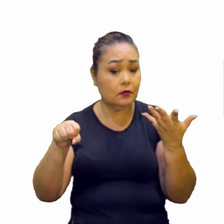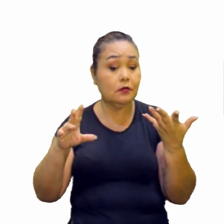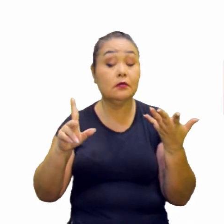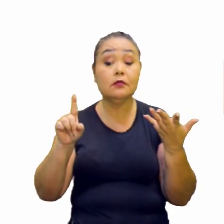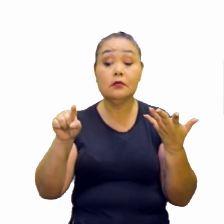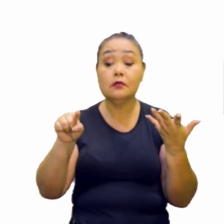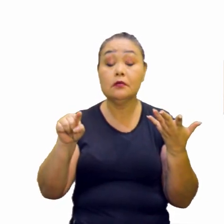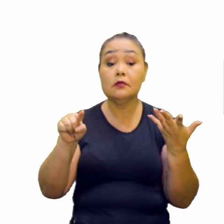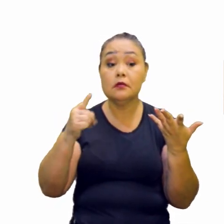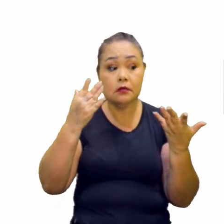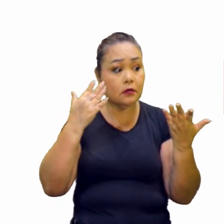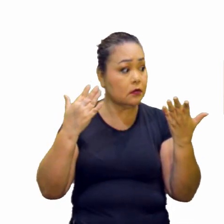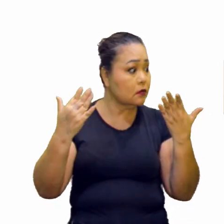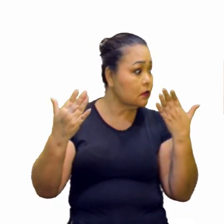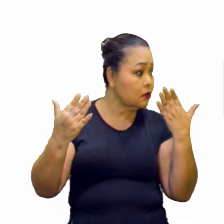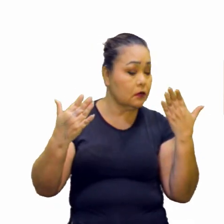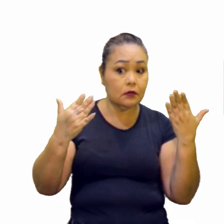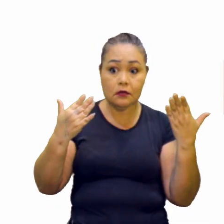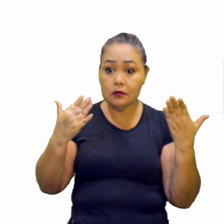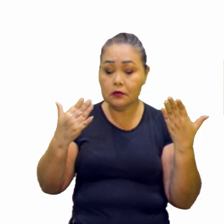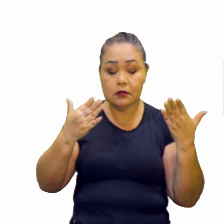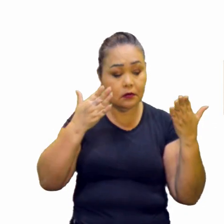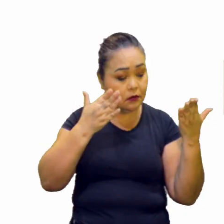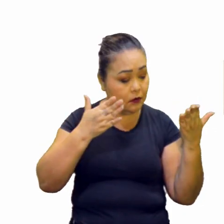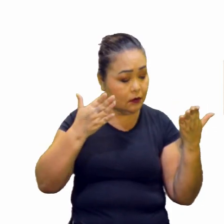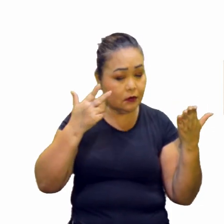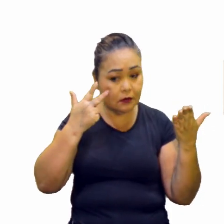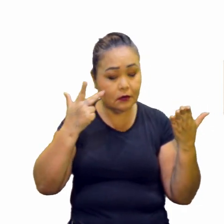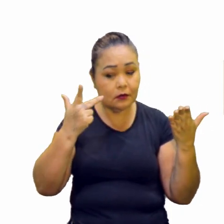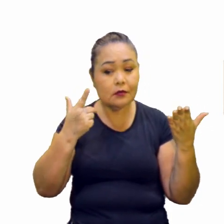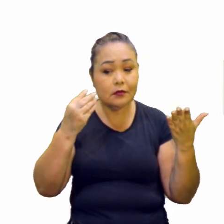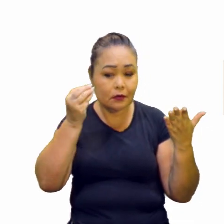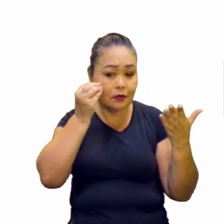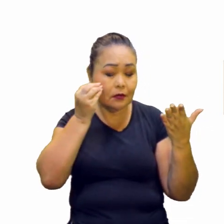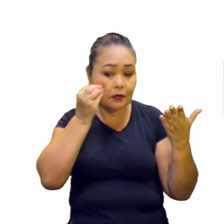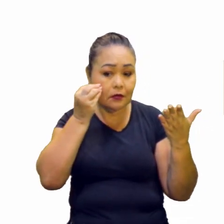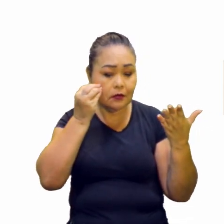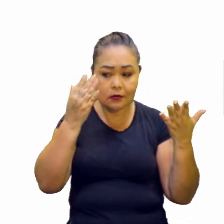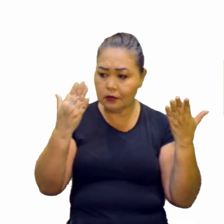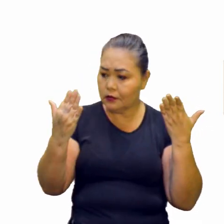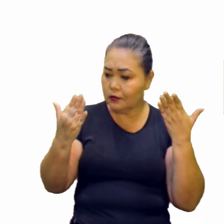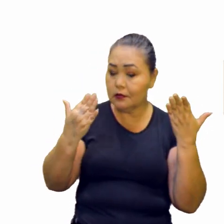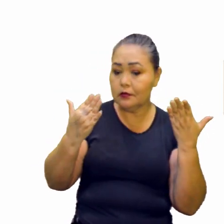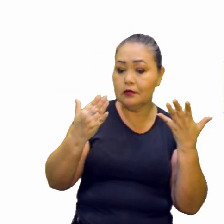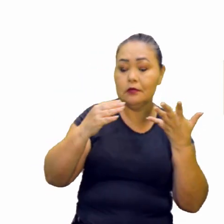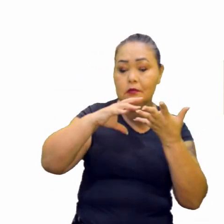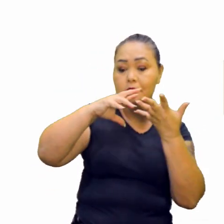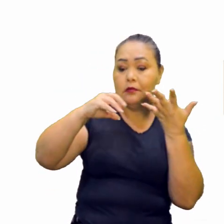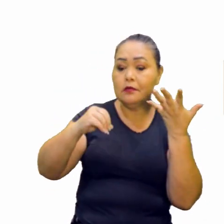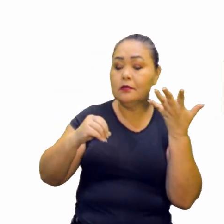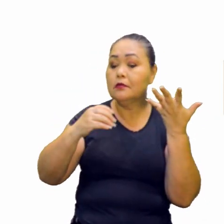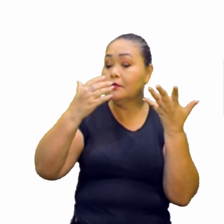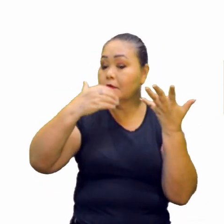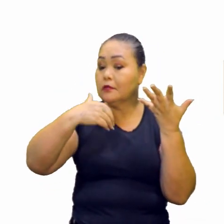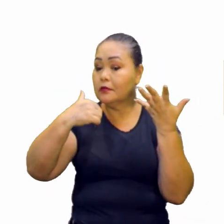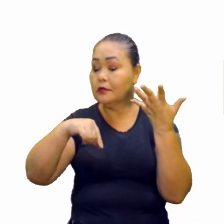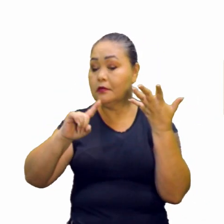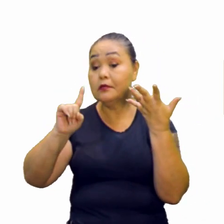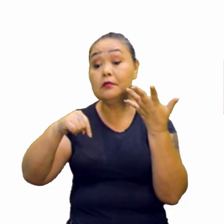comparar, faz o teste. Você comparar ramos de frutificação com